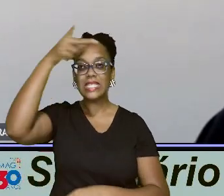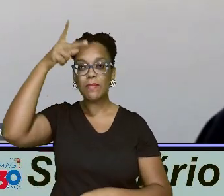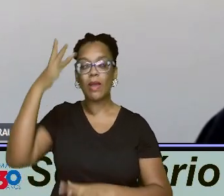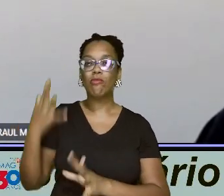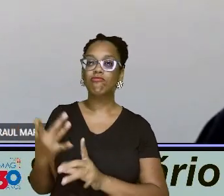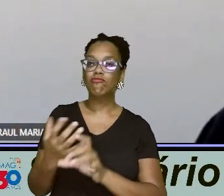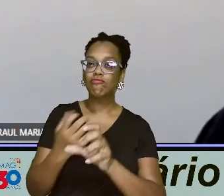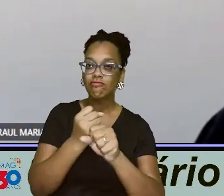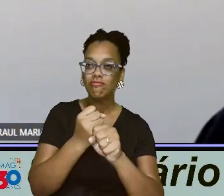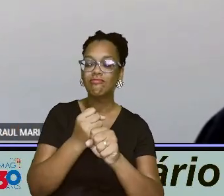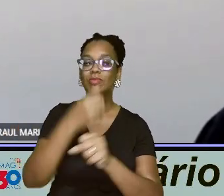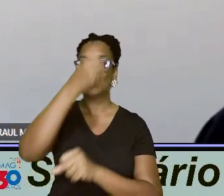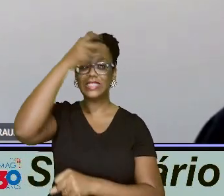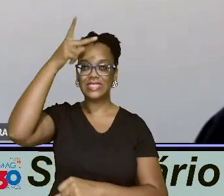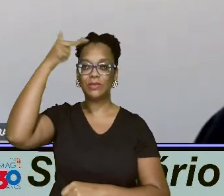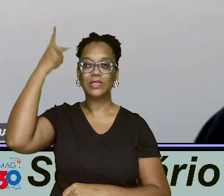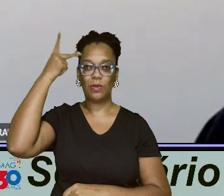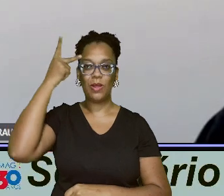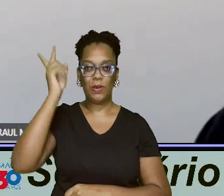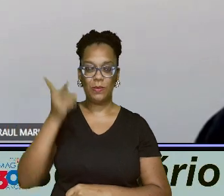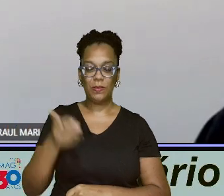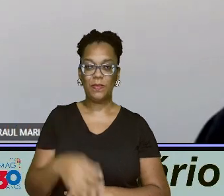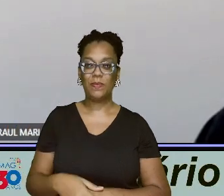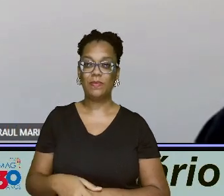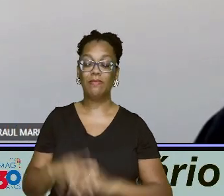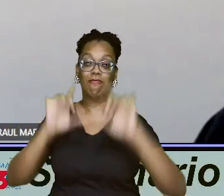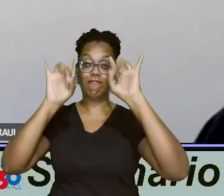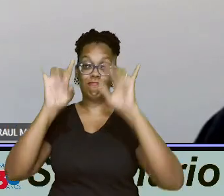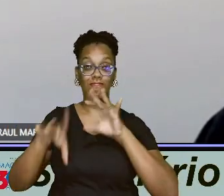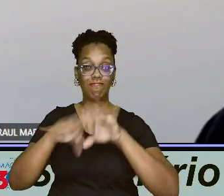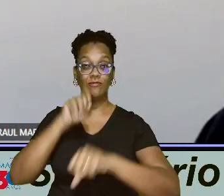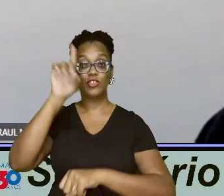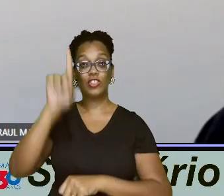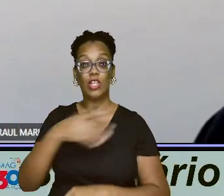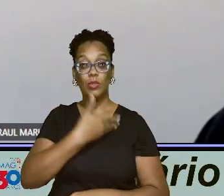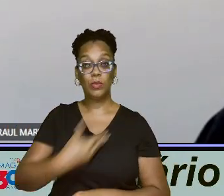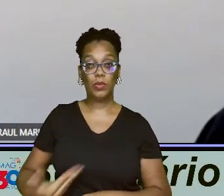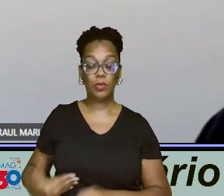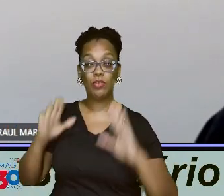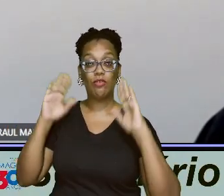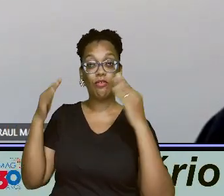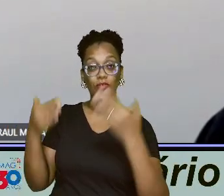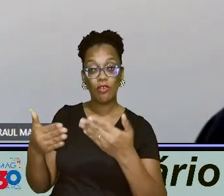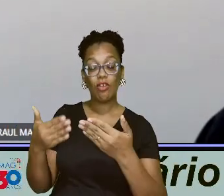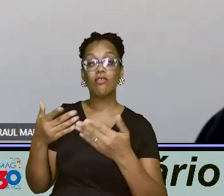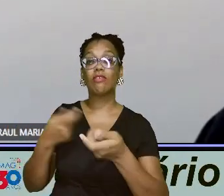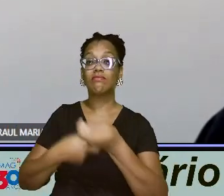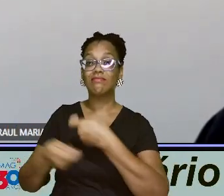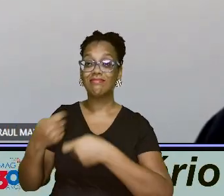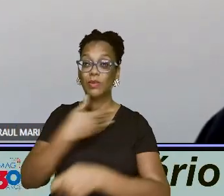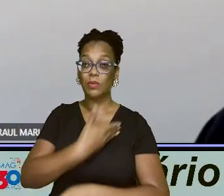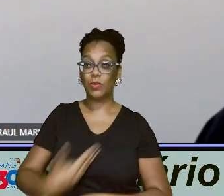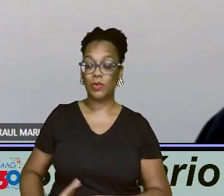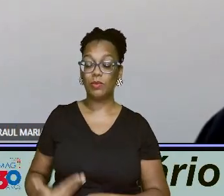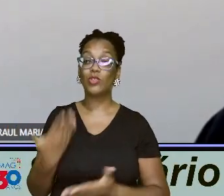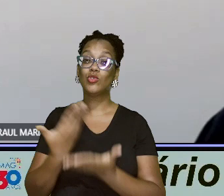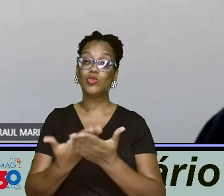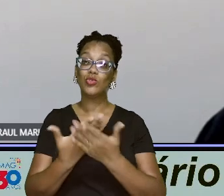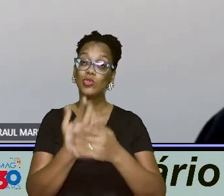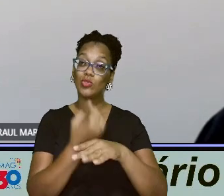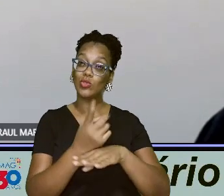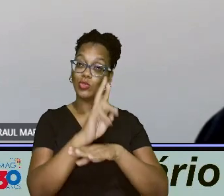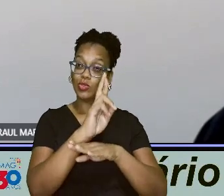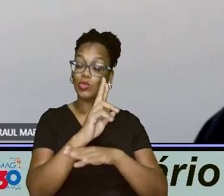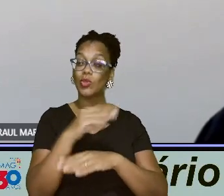município de São Paulo. É especialista em direito público, com foco na advocacia pública. É doutorando e mestre em direito pela Pontifícia